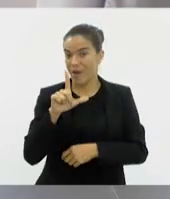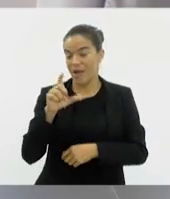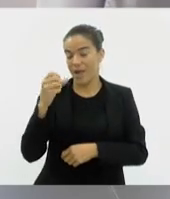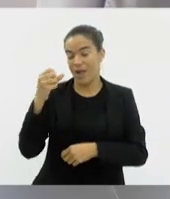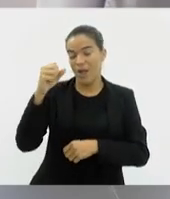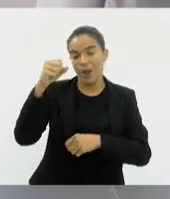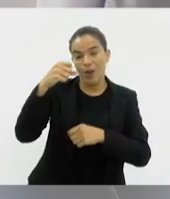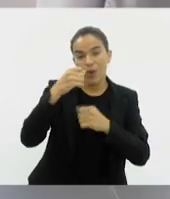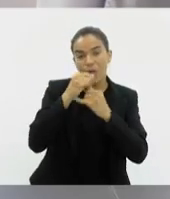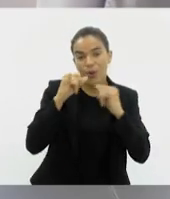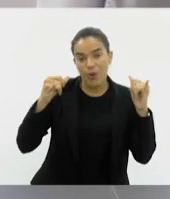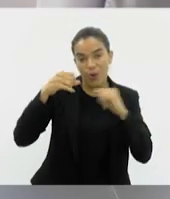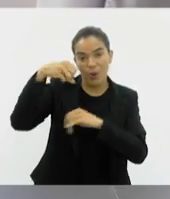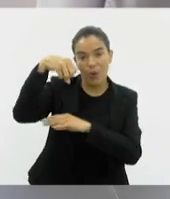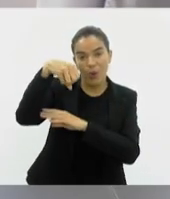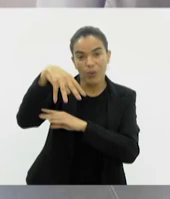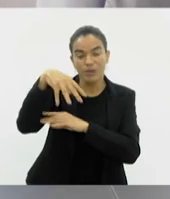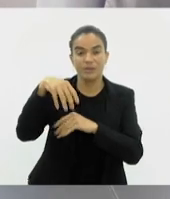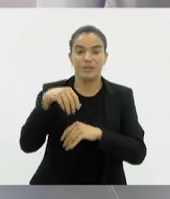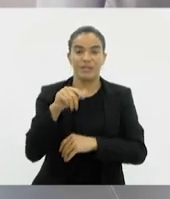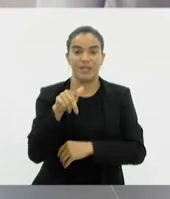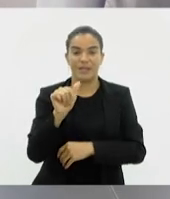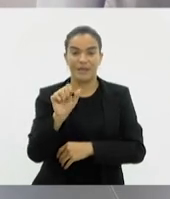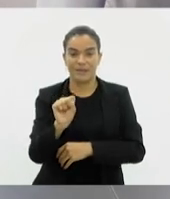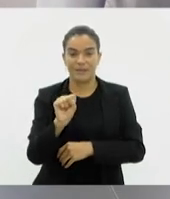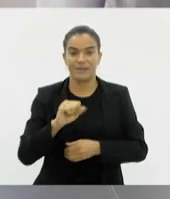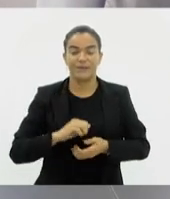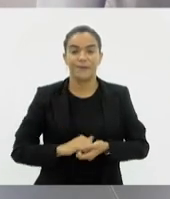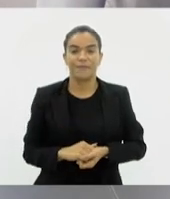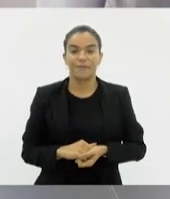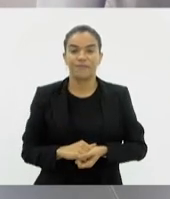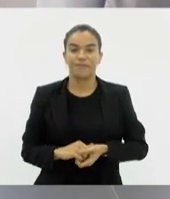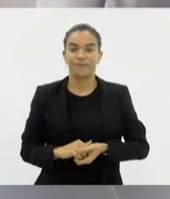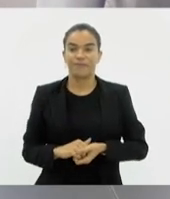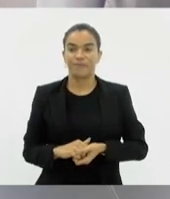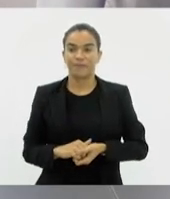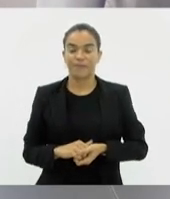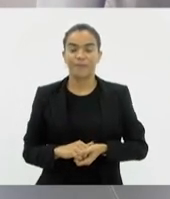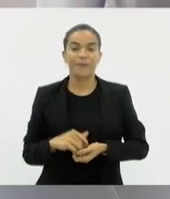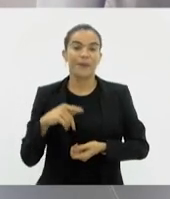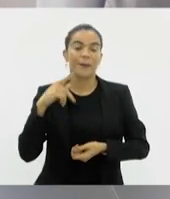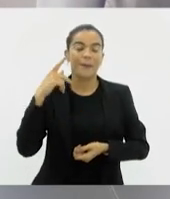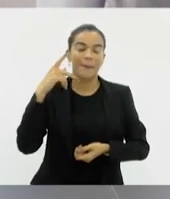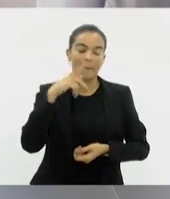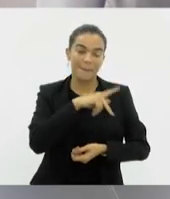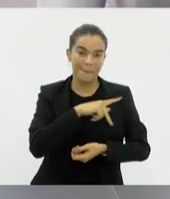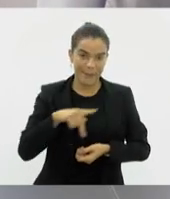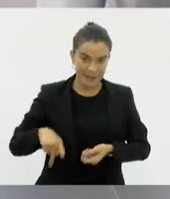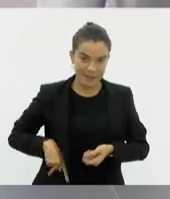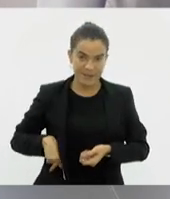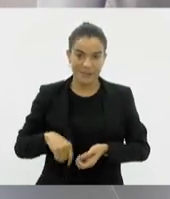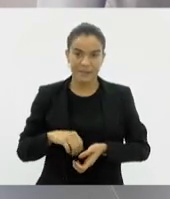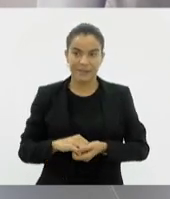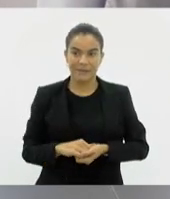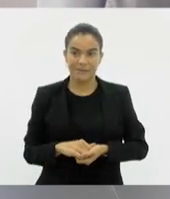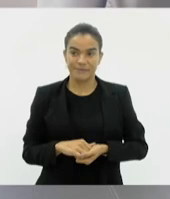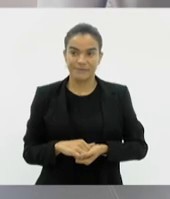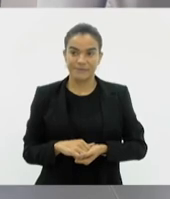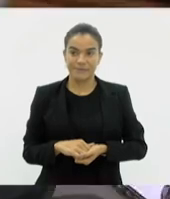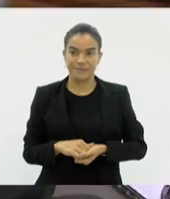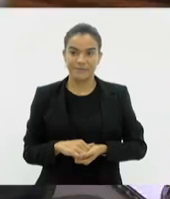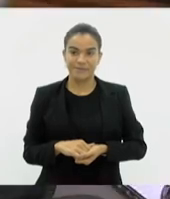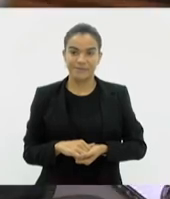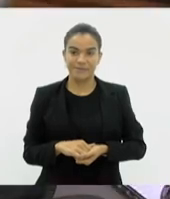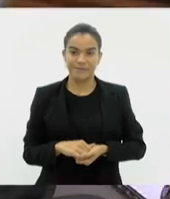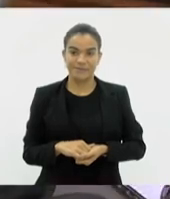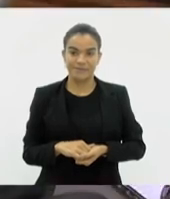falta de pagamento. Meu parecer é pela constitucionalidade em discussão. Senhor presidente, para discutir, deputado Luiz Paulo. Muito simples.